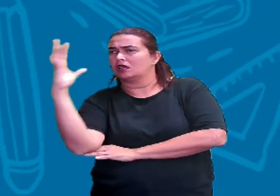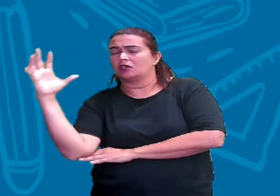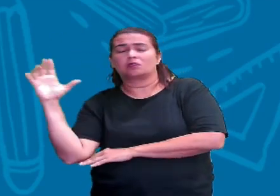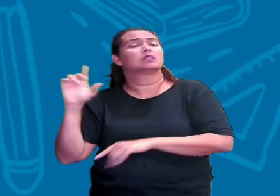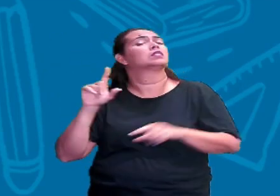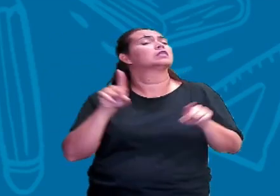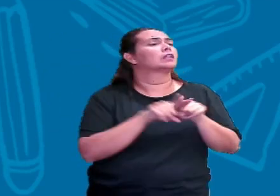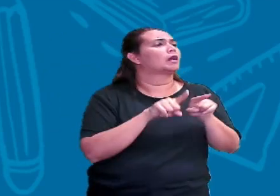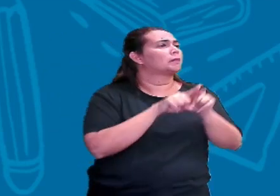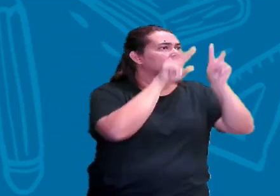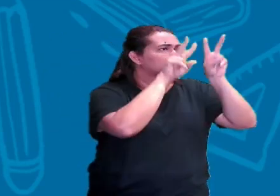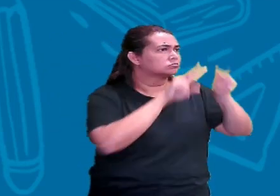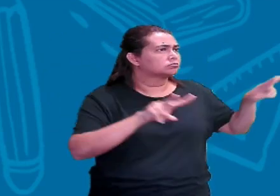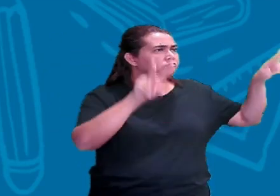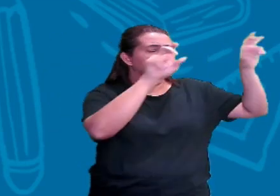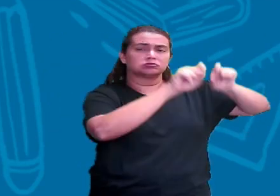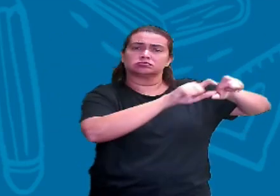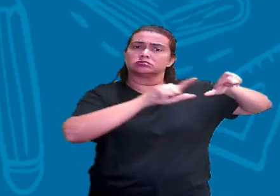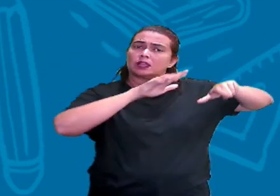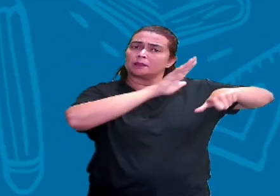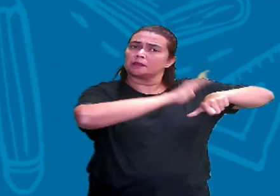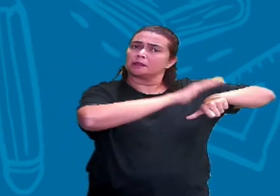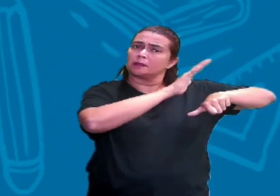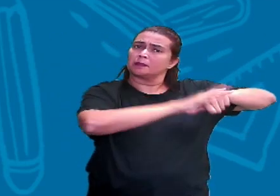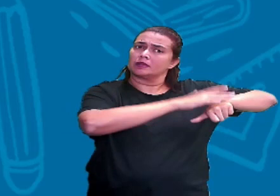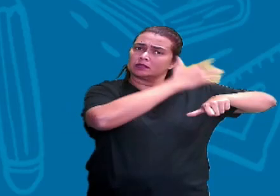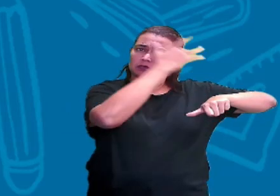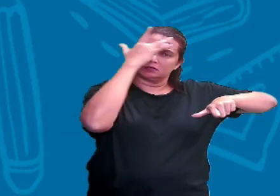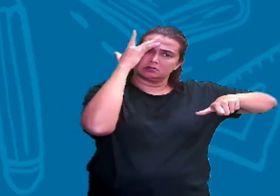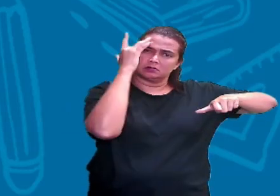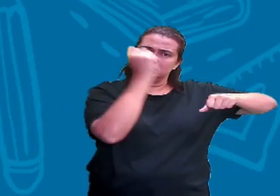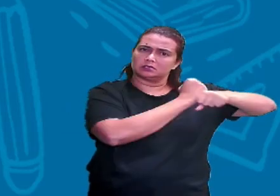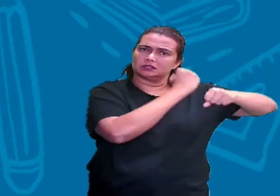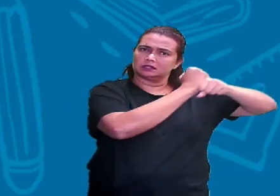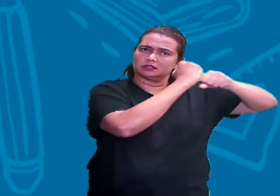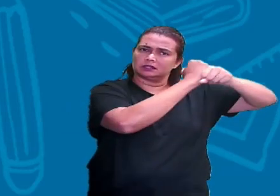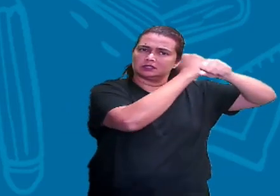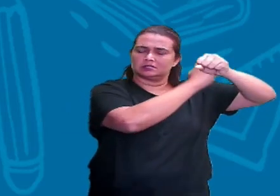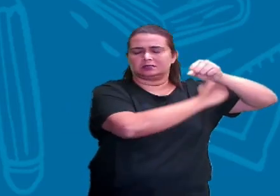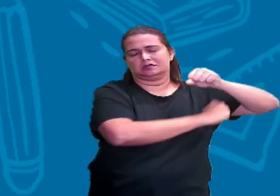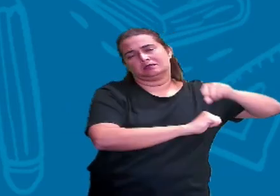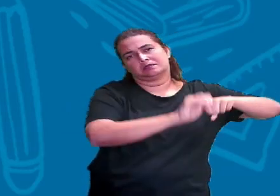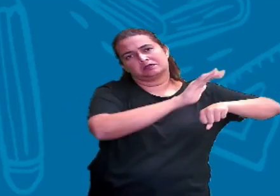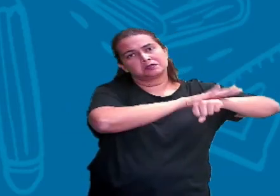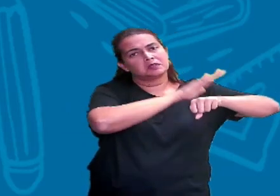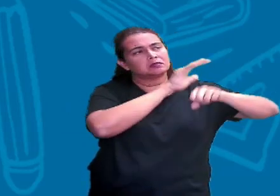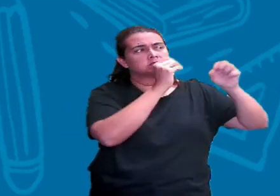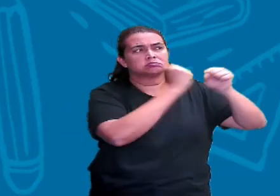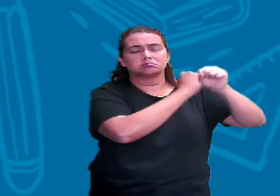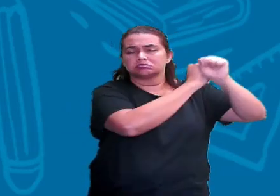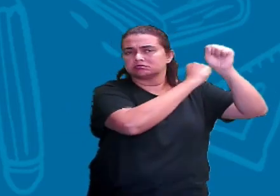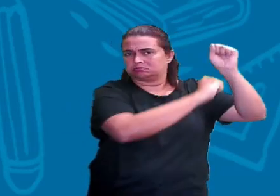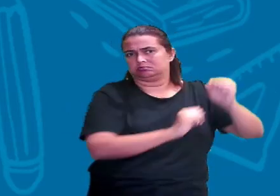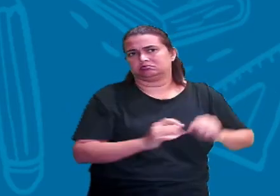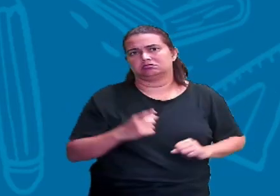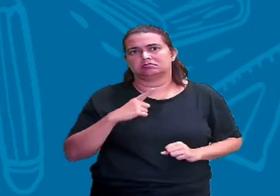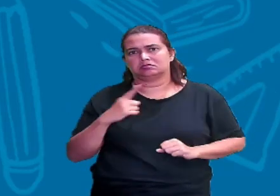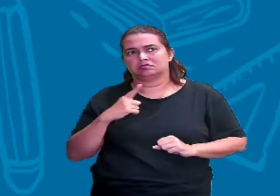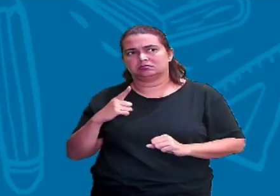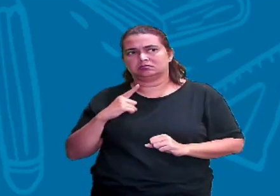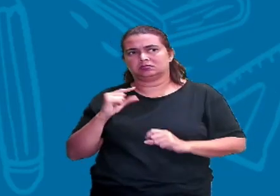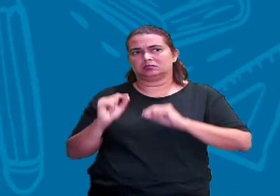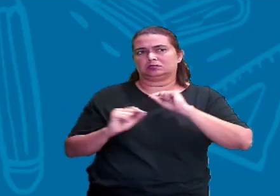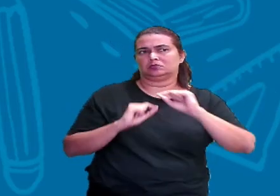artificiais, humanizadas ou modificadas, certo? Na sua grande maioria, alguns estudiosos que dizem que a gente não tem